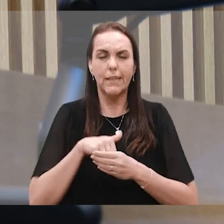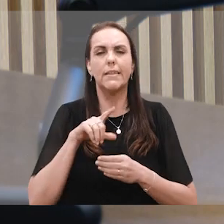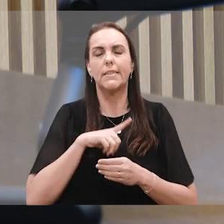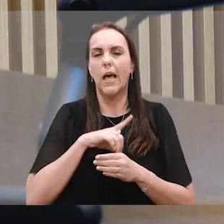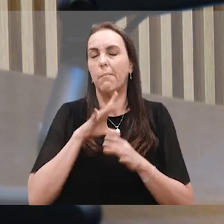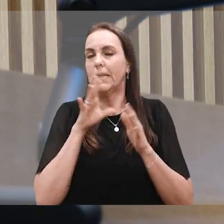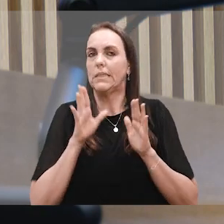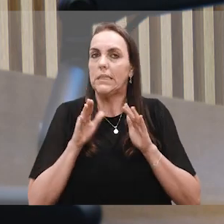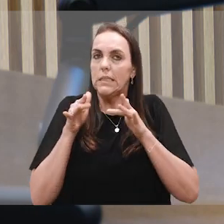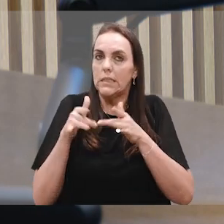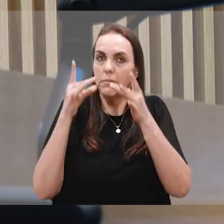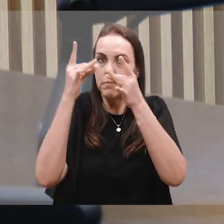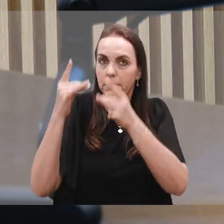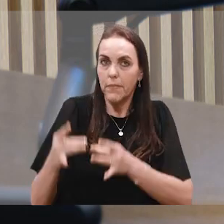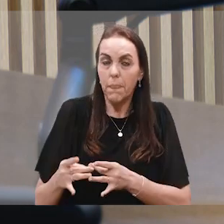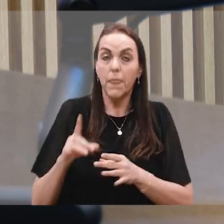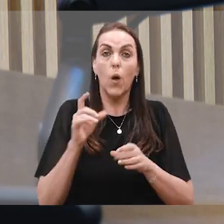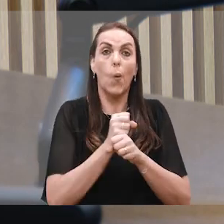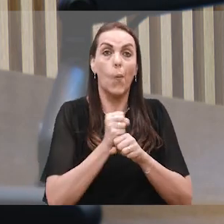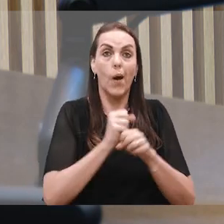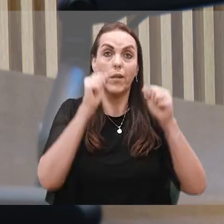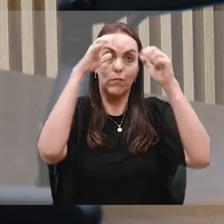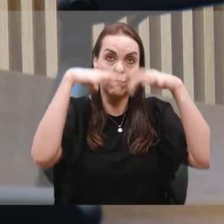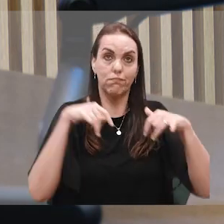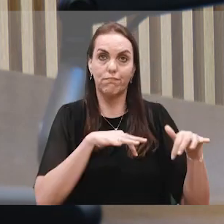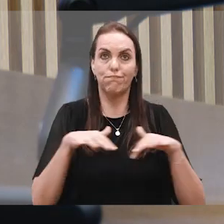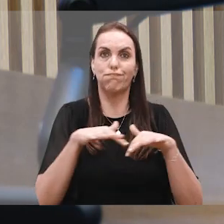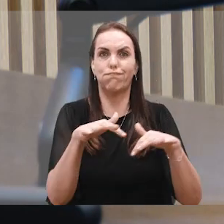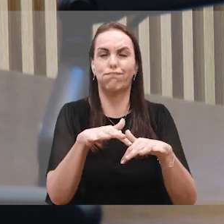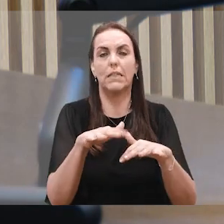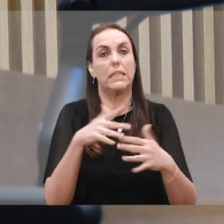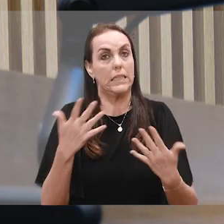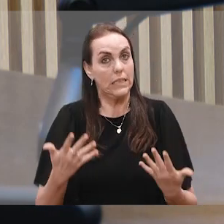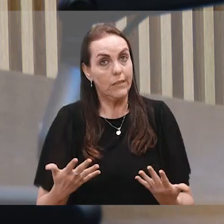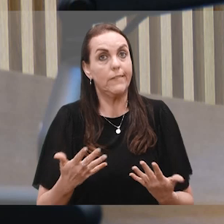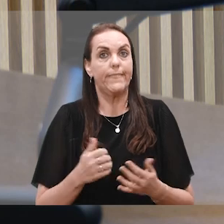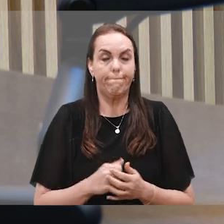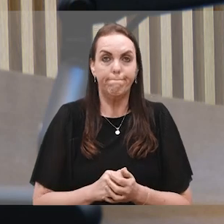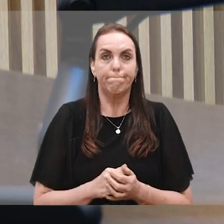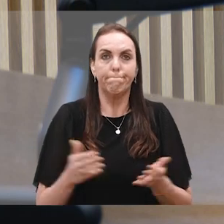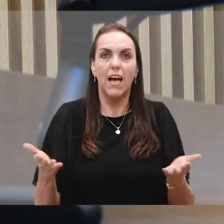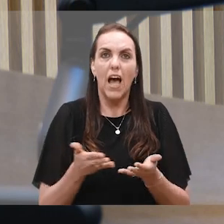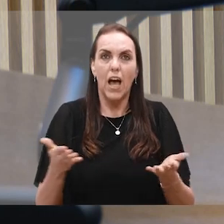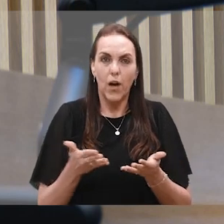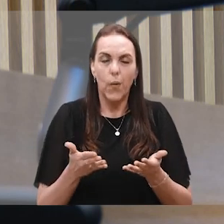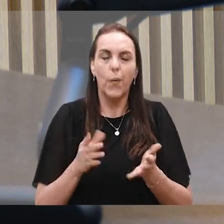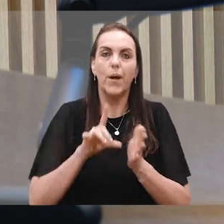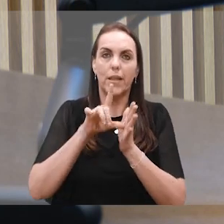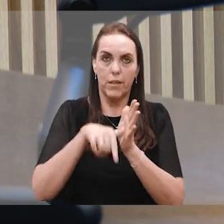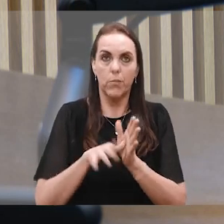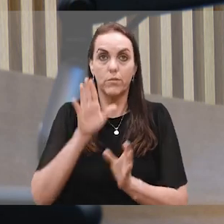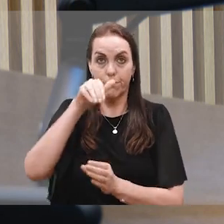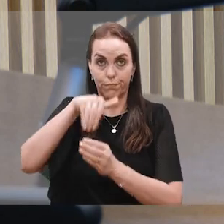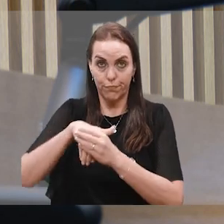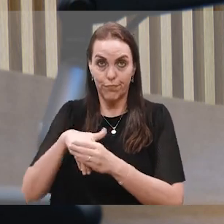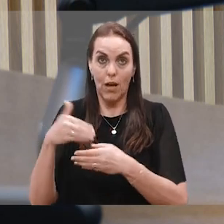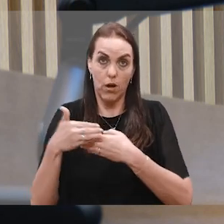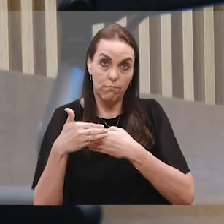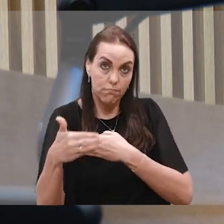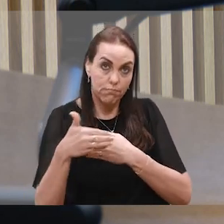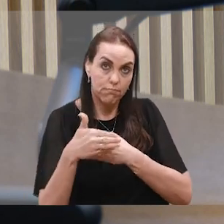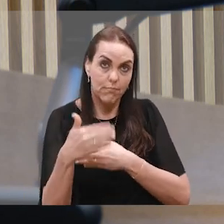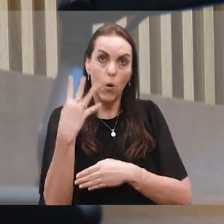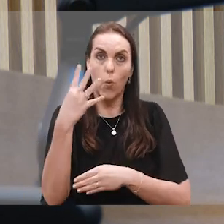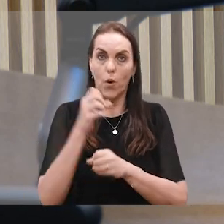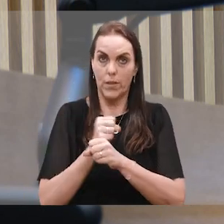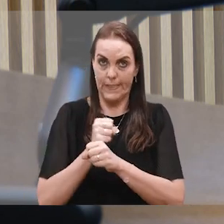tem especificidade, 1 ano com a nossa enchente, então foram e agora, depois que eu me elegi, para